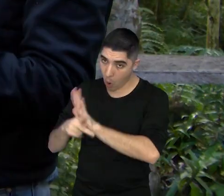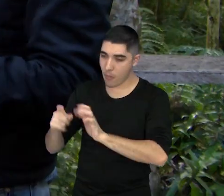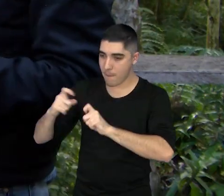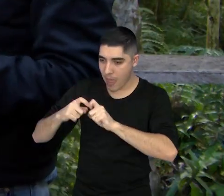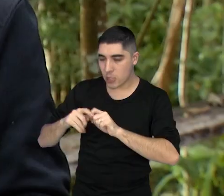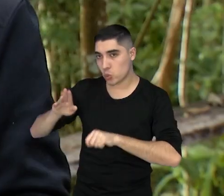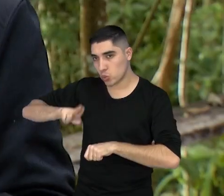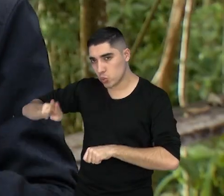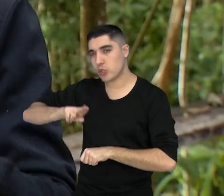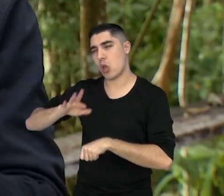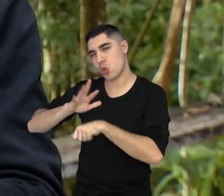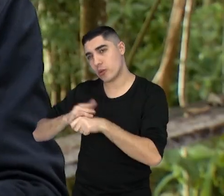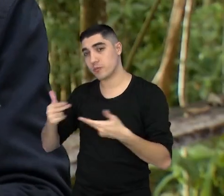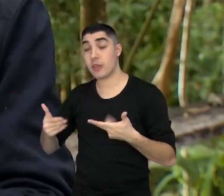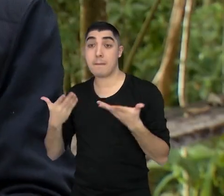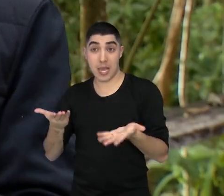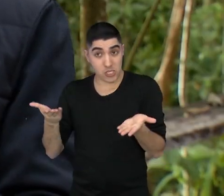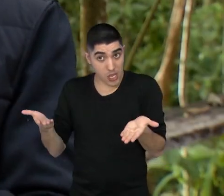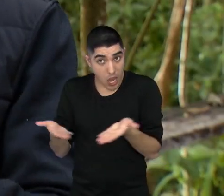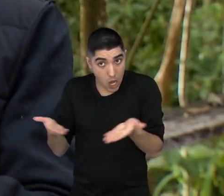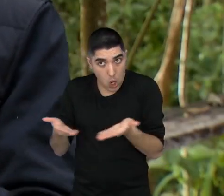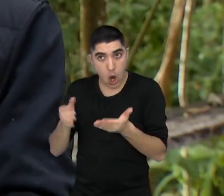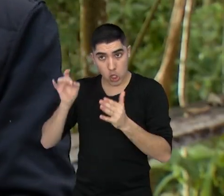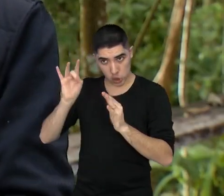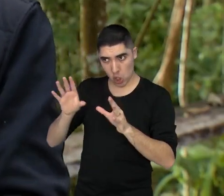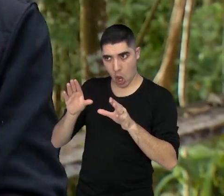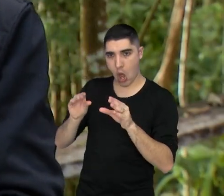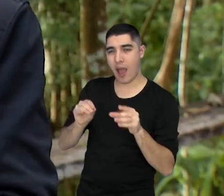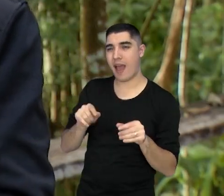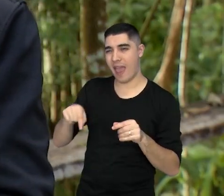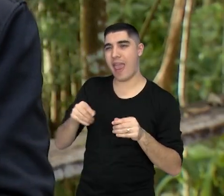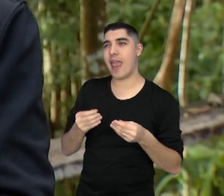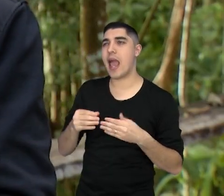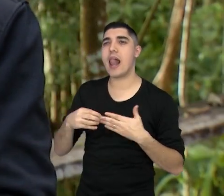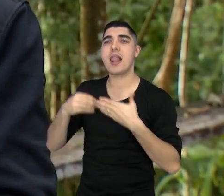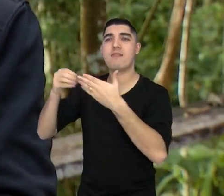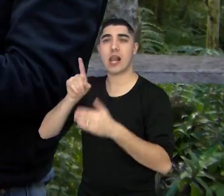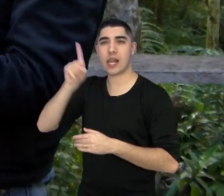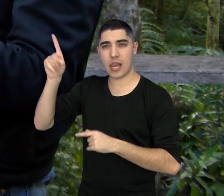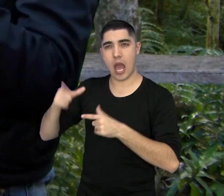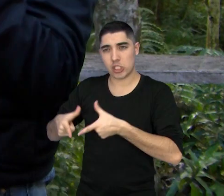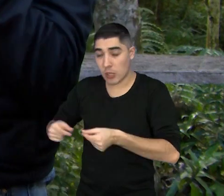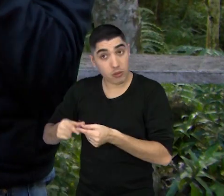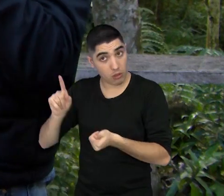espécie. Mas hoje nós não exportamos apenas para o Japão.